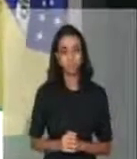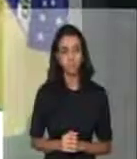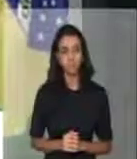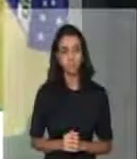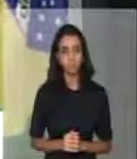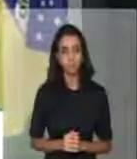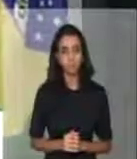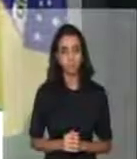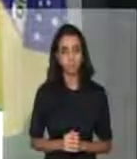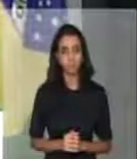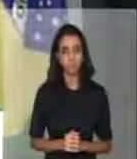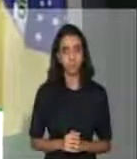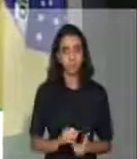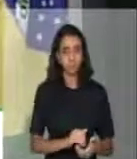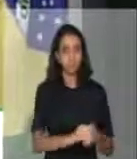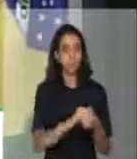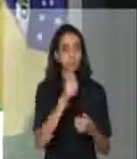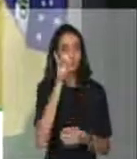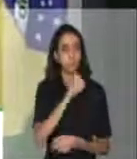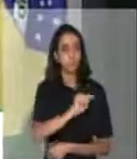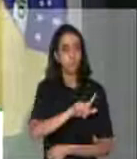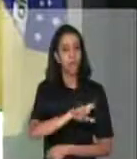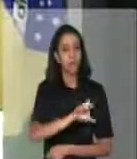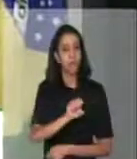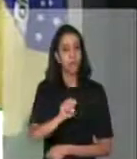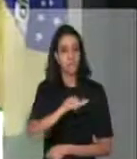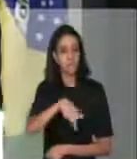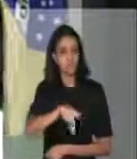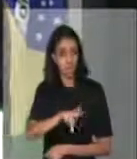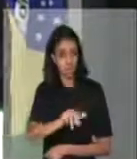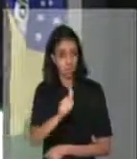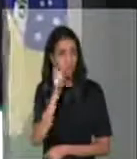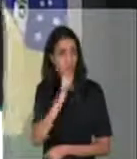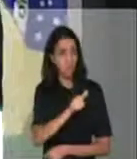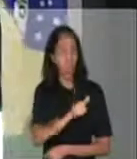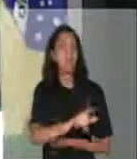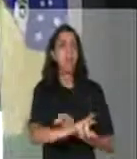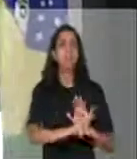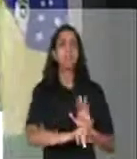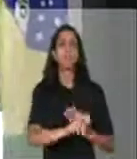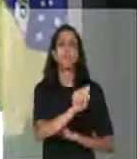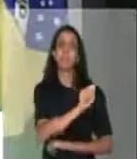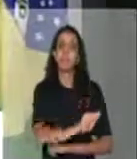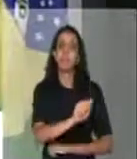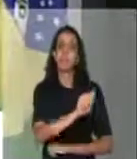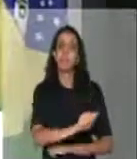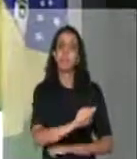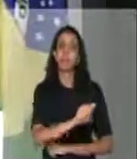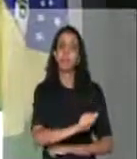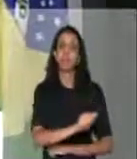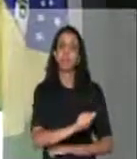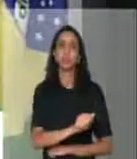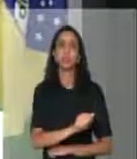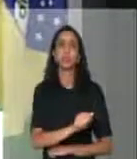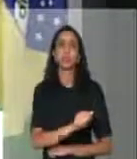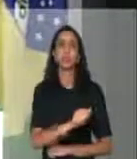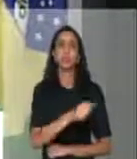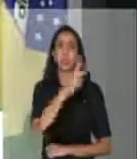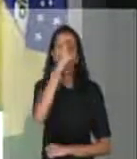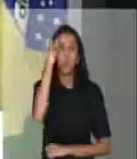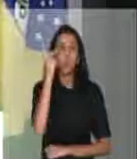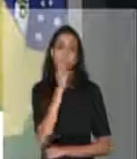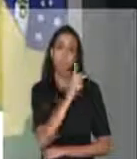Cumprimentar a Alessandra, que representa a Associação dos Piauienses em